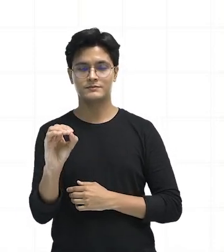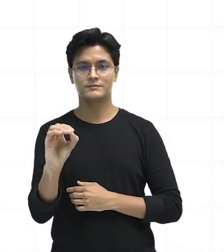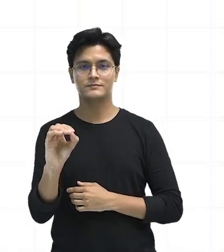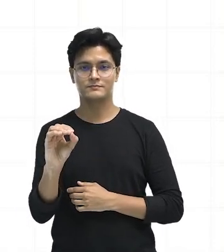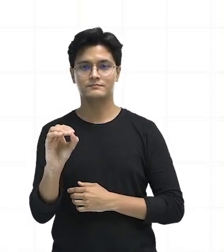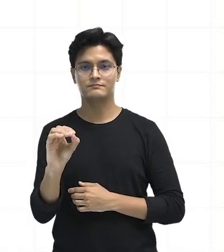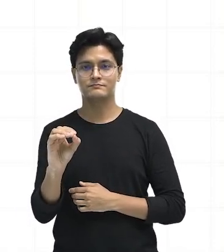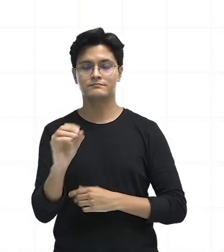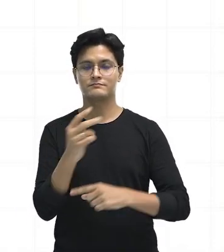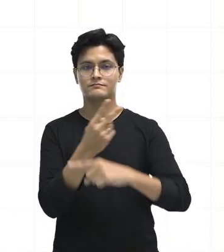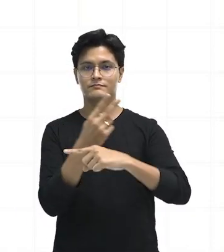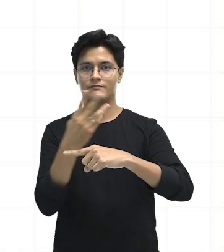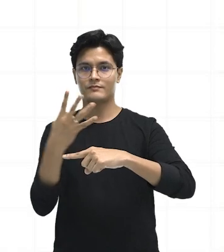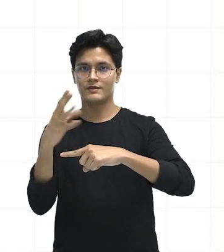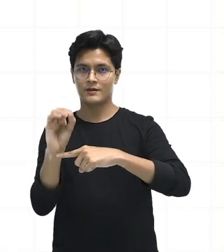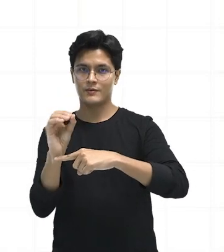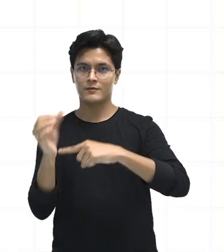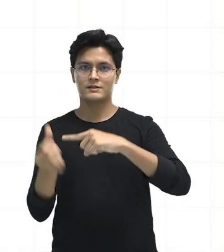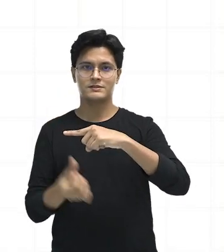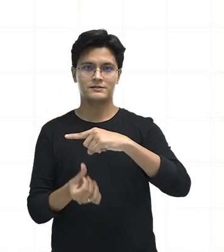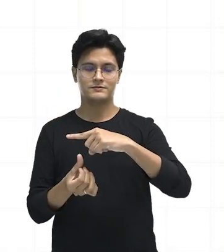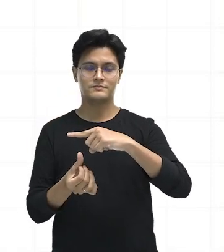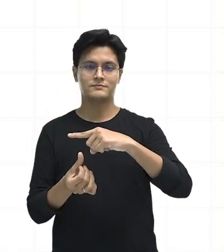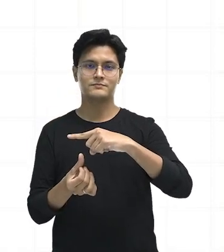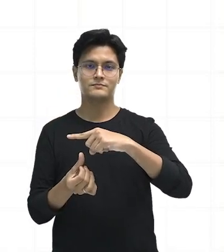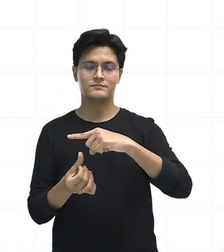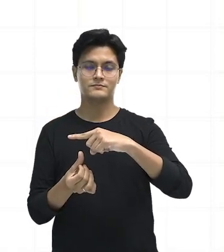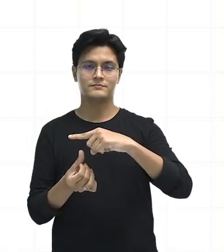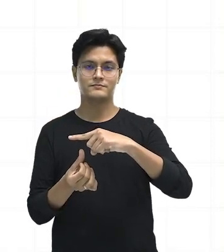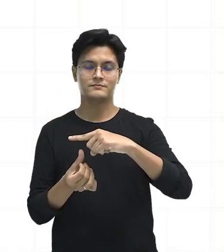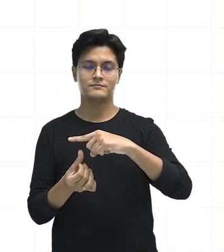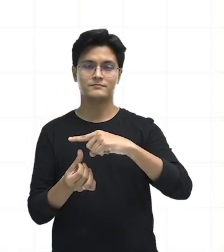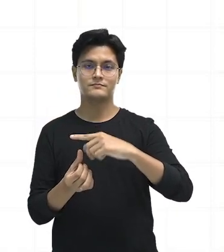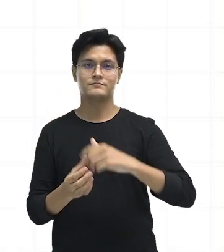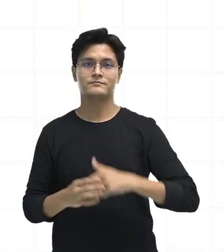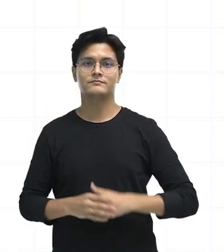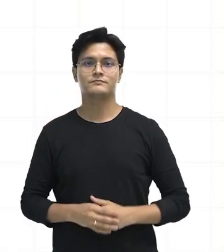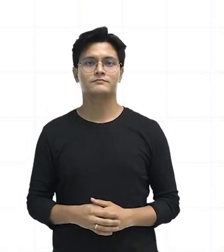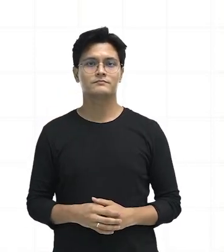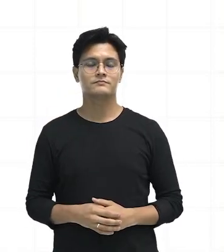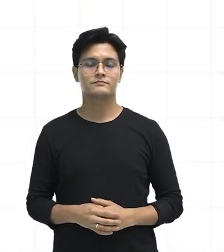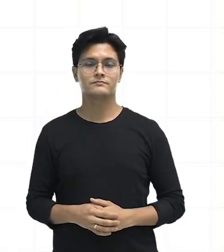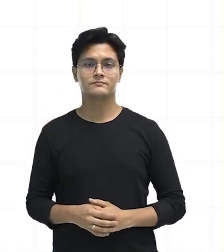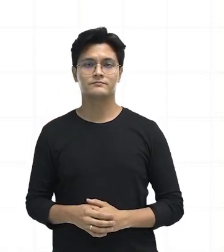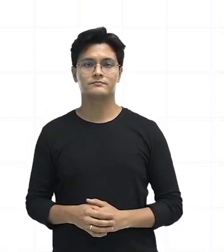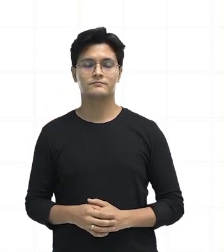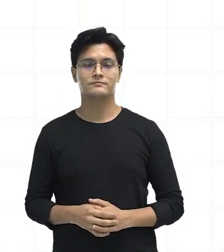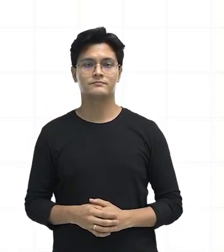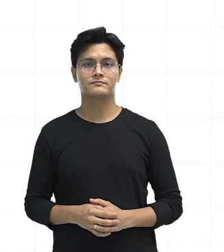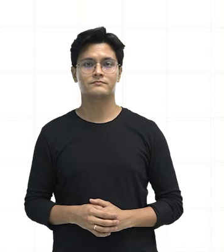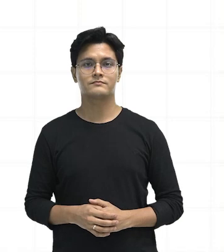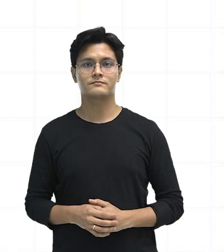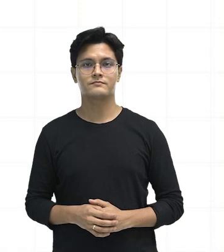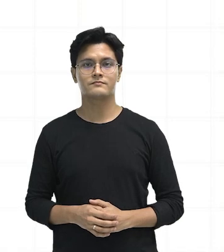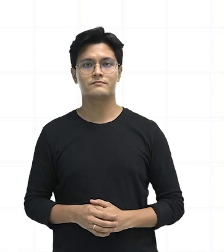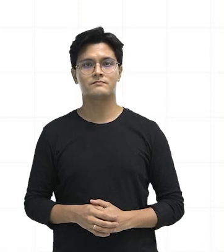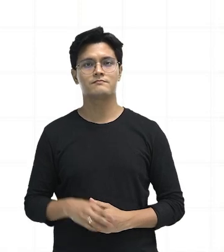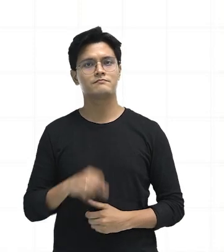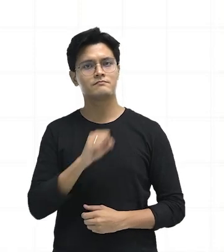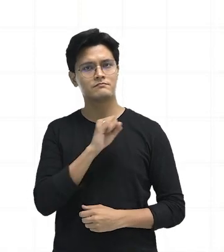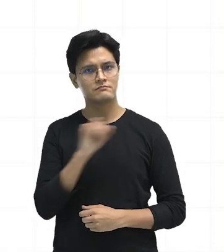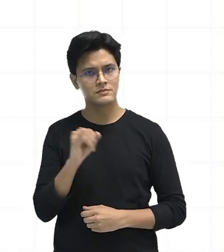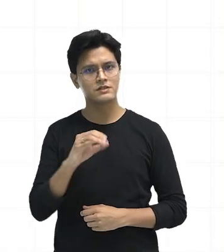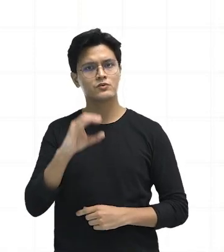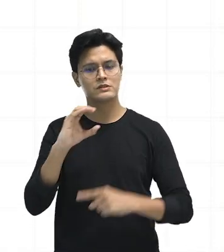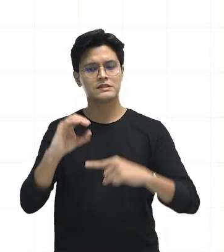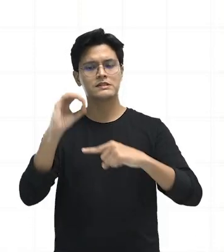seja, eu tenho 240 dividido por 6. E aí, vamos lá. Se eu esquecer o zero na